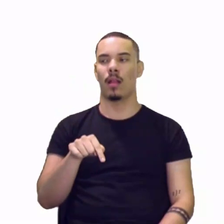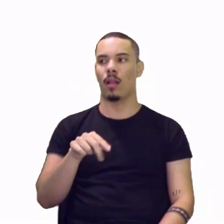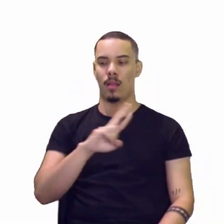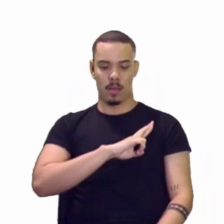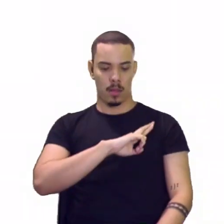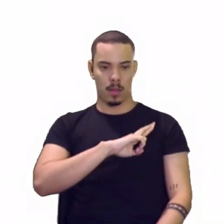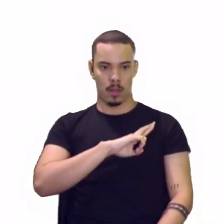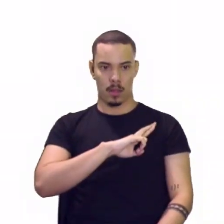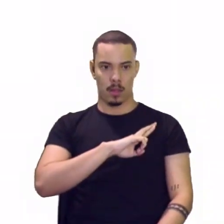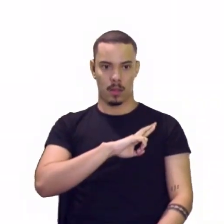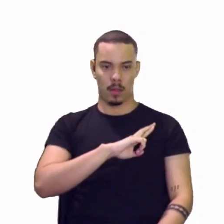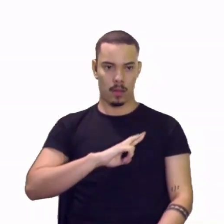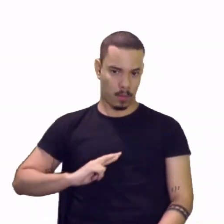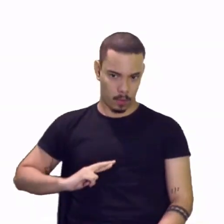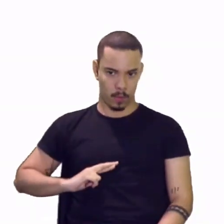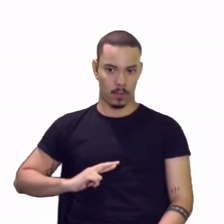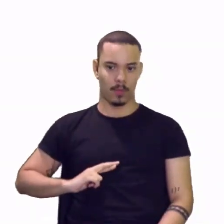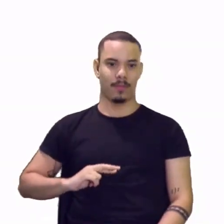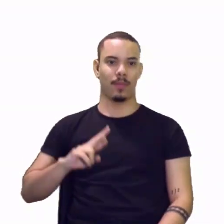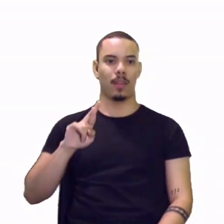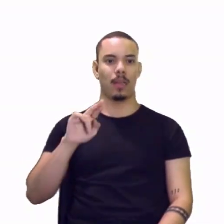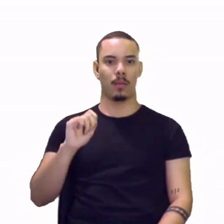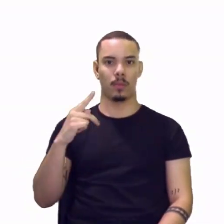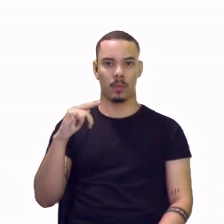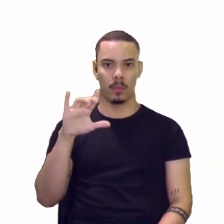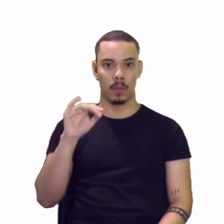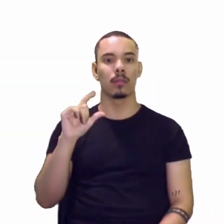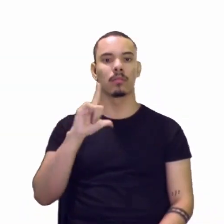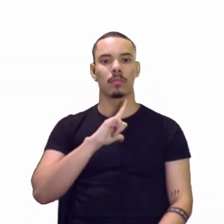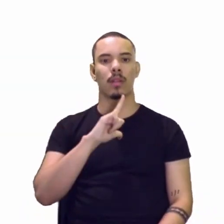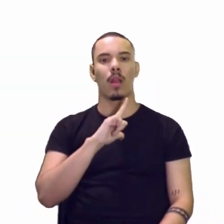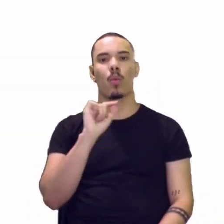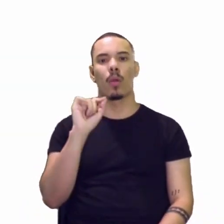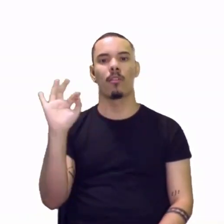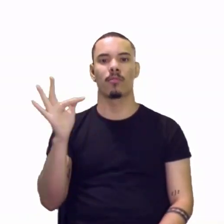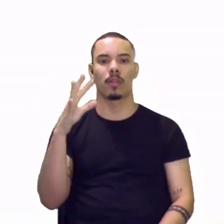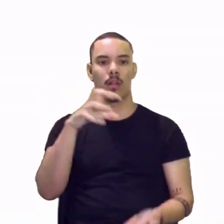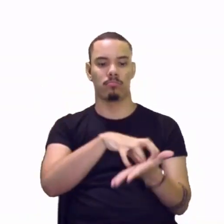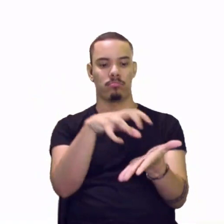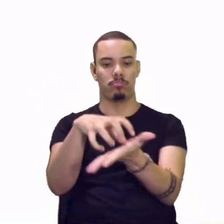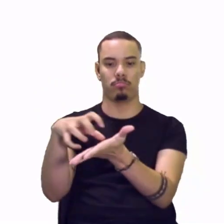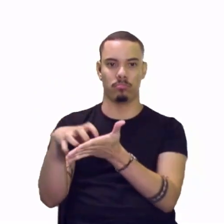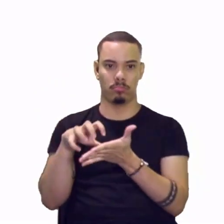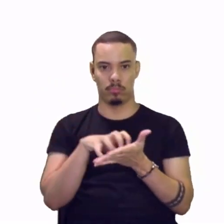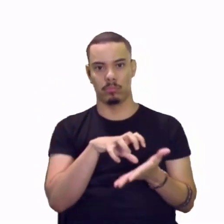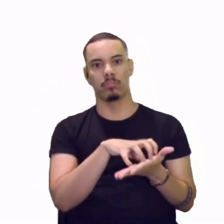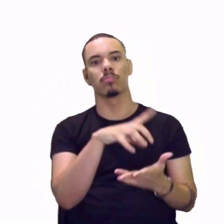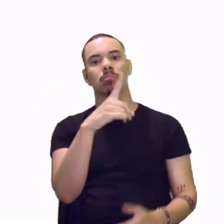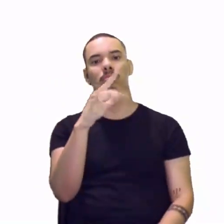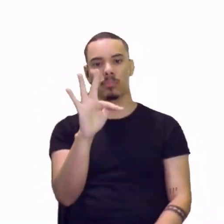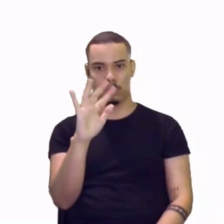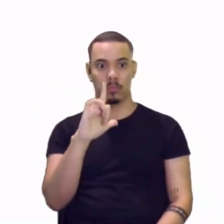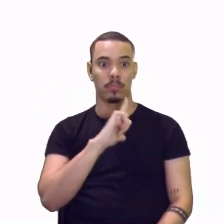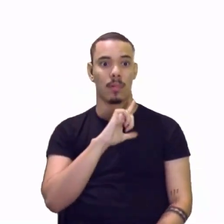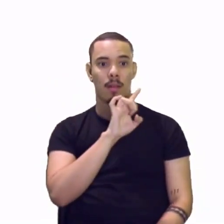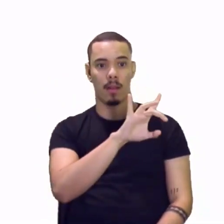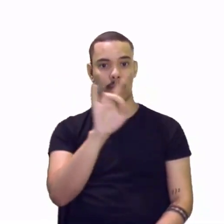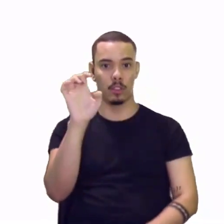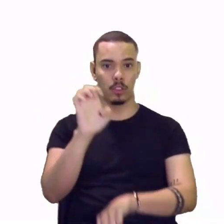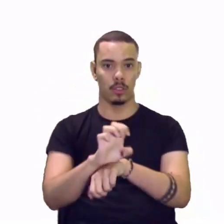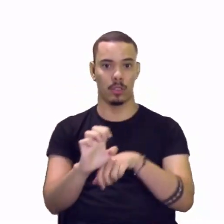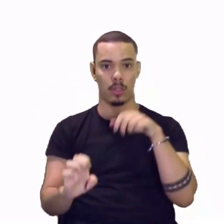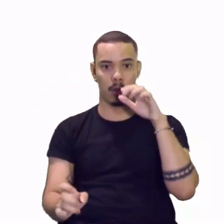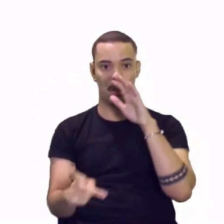república federativa, ou seja, tem as federações, as unidades federativas. Cada um estado no